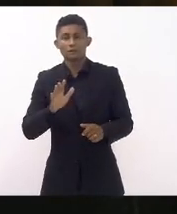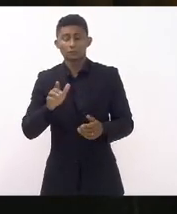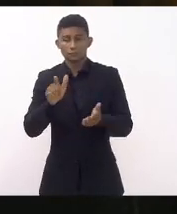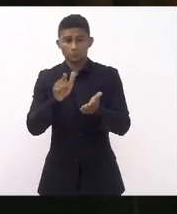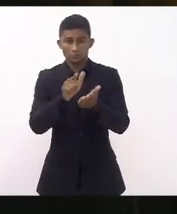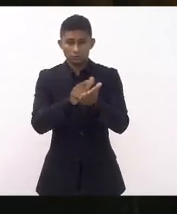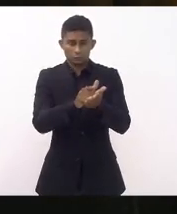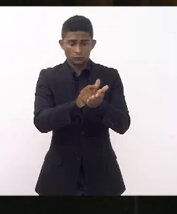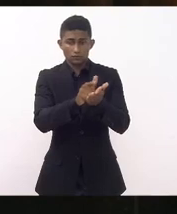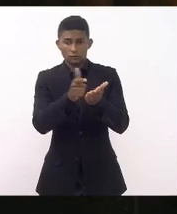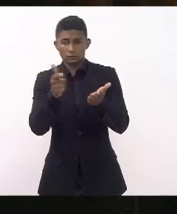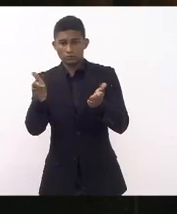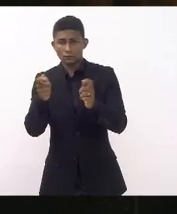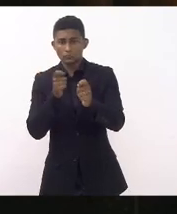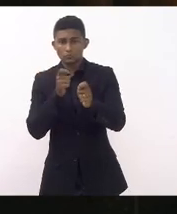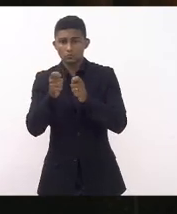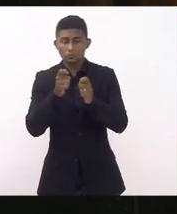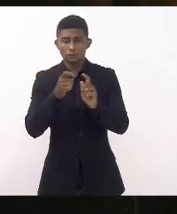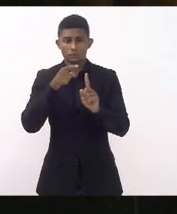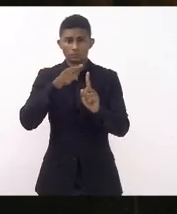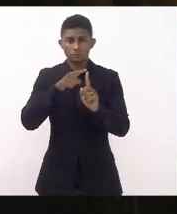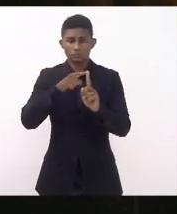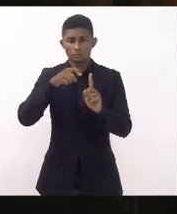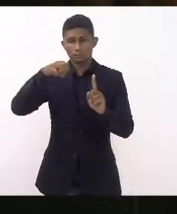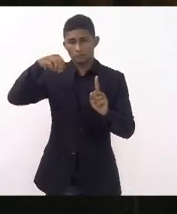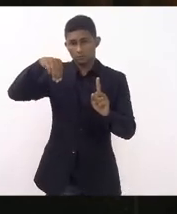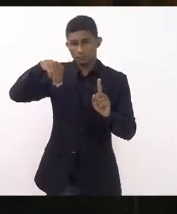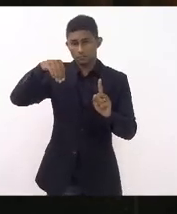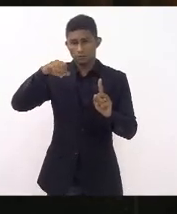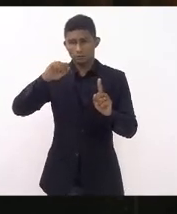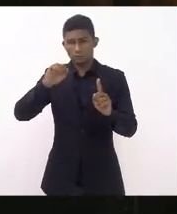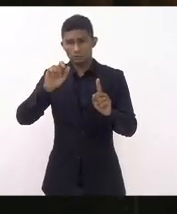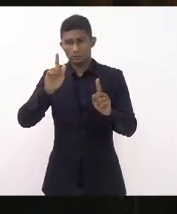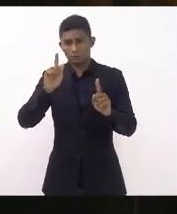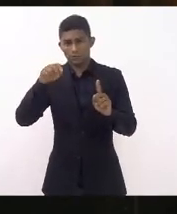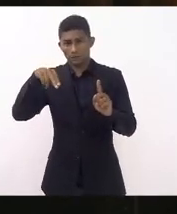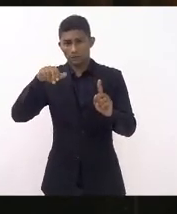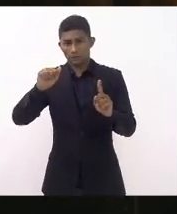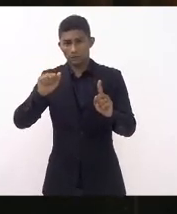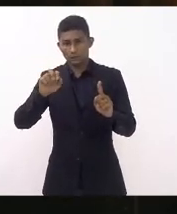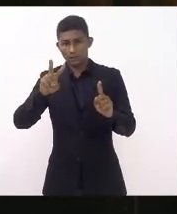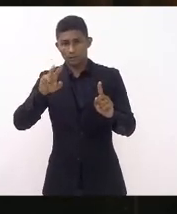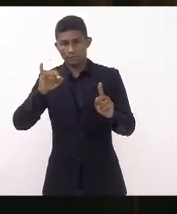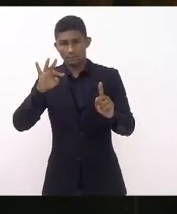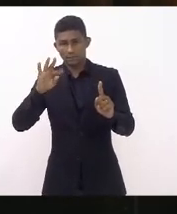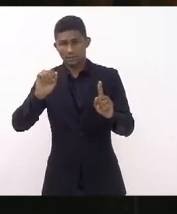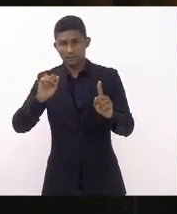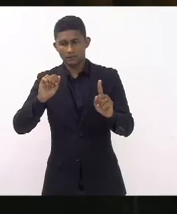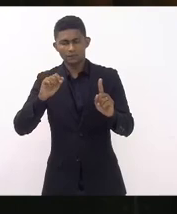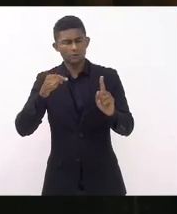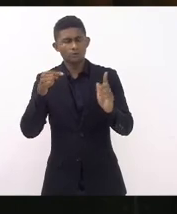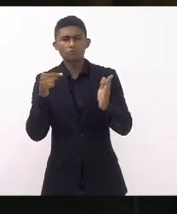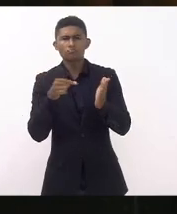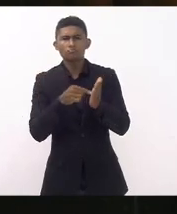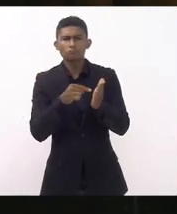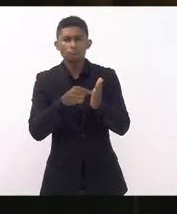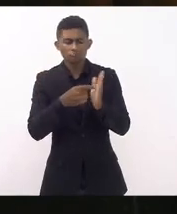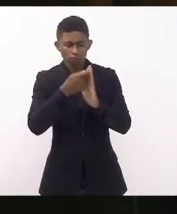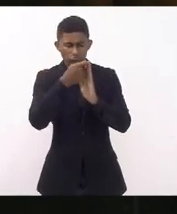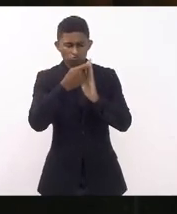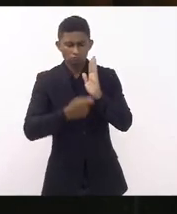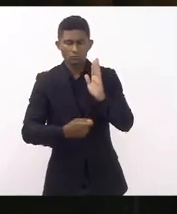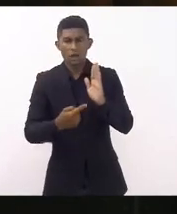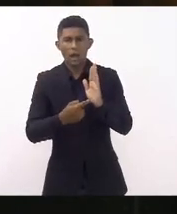jornalista Magna Vita, que fez uma matéria aqui que, para mim, é de suma